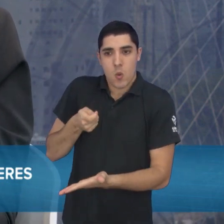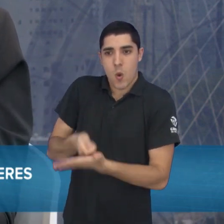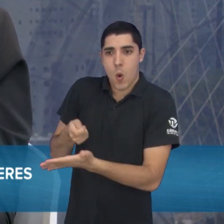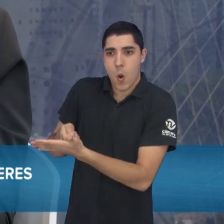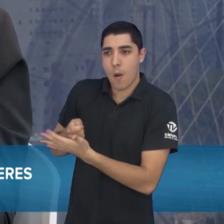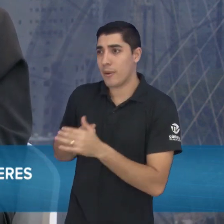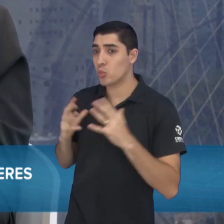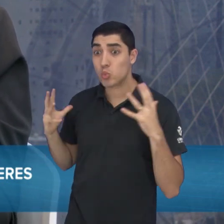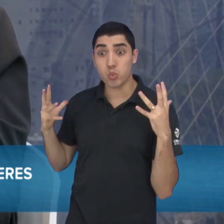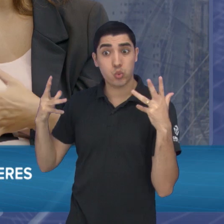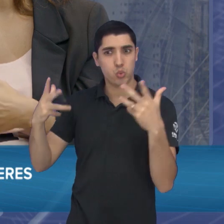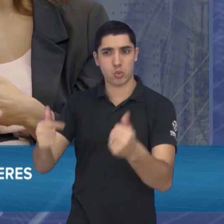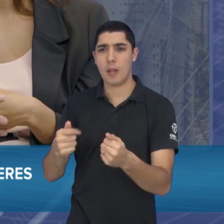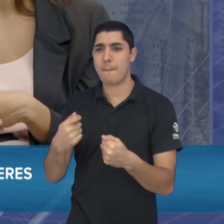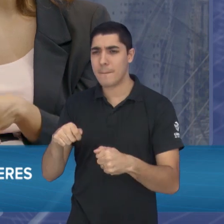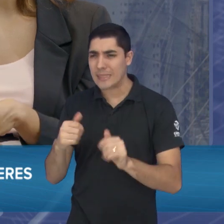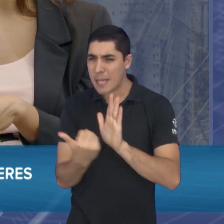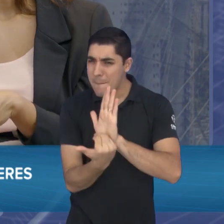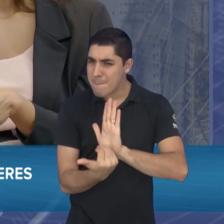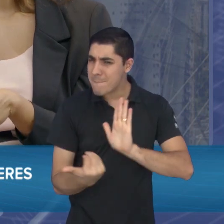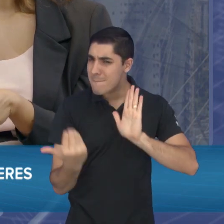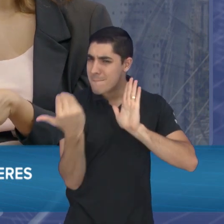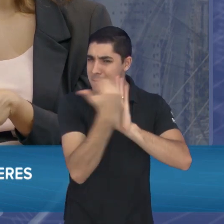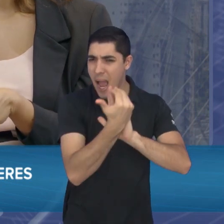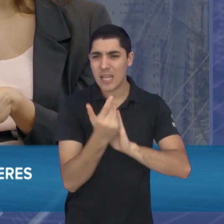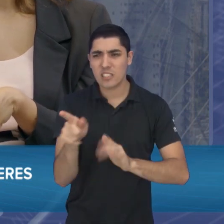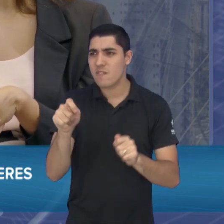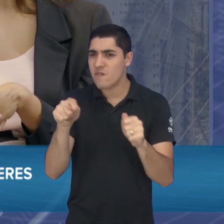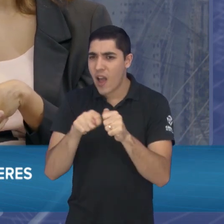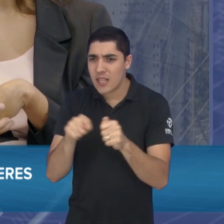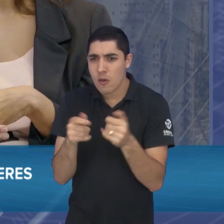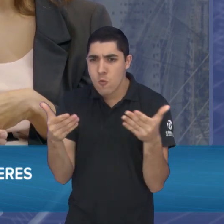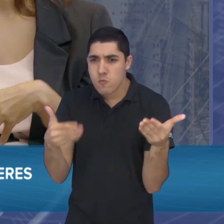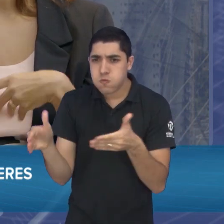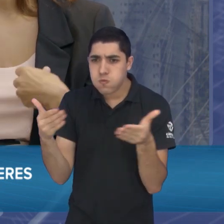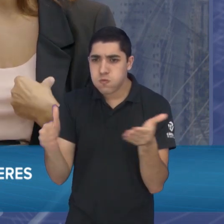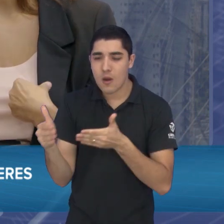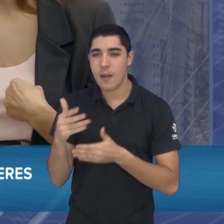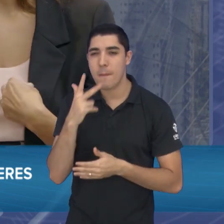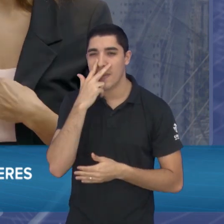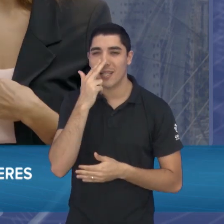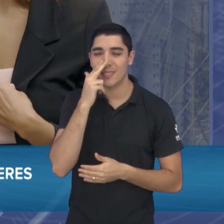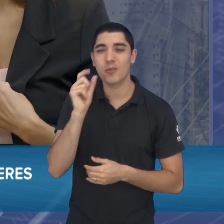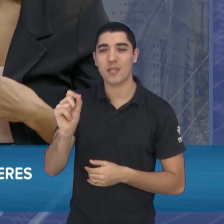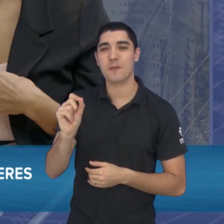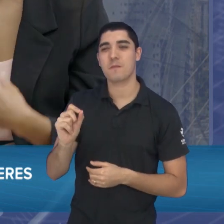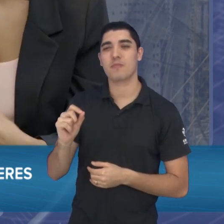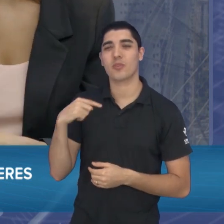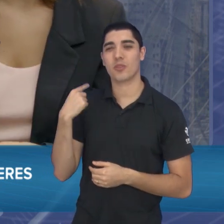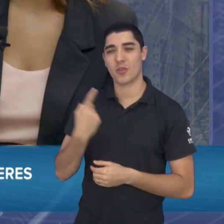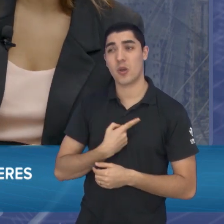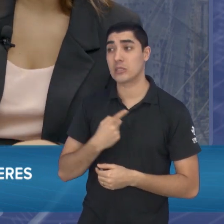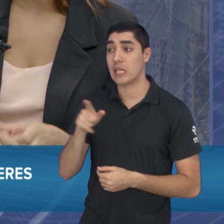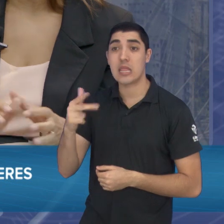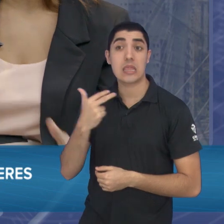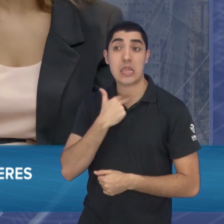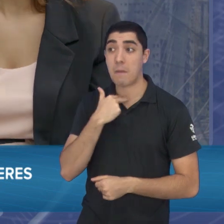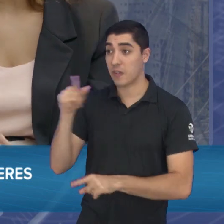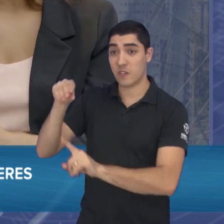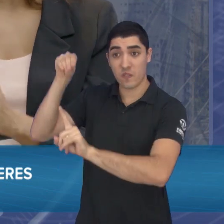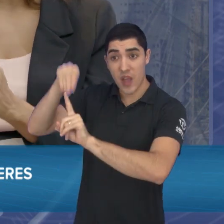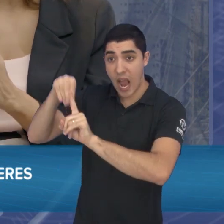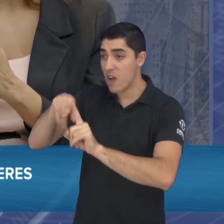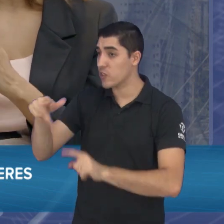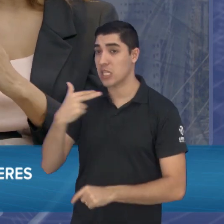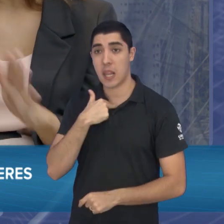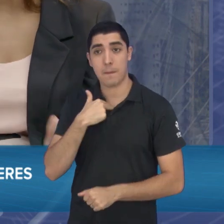hiperprodução, né? Eu costumo falar que somos a geração Corestina D, que ninguém pode fracassar, ninguém pode ficar doente,